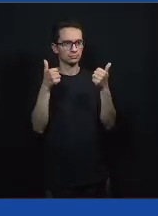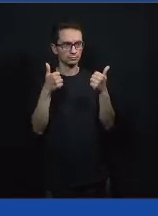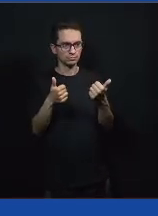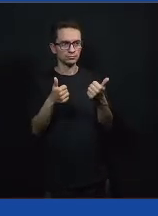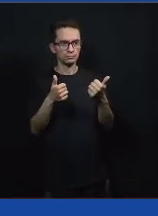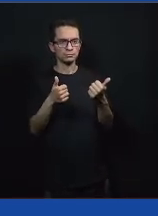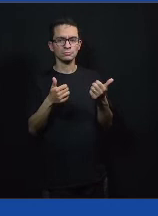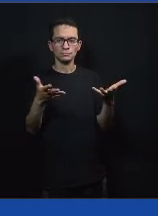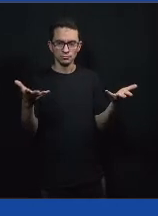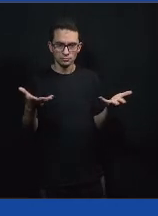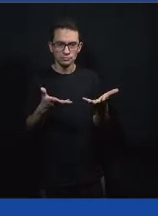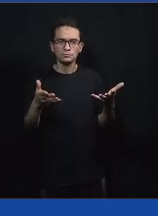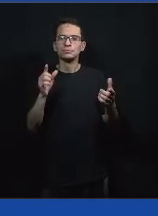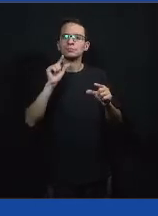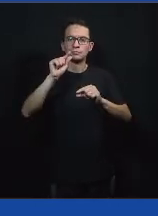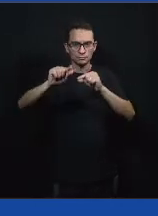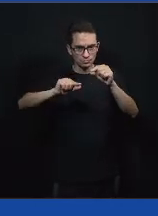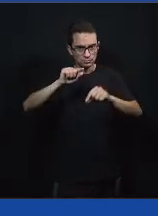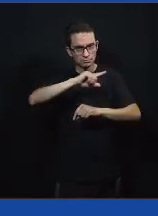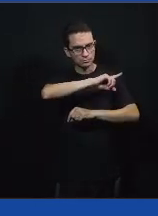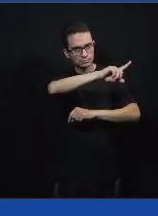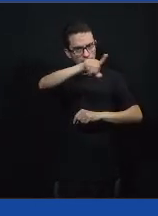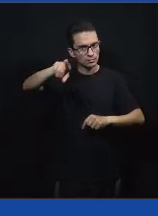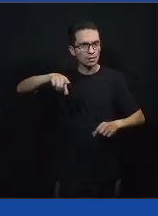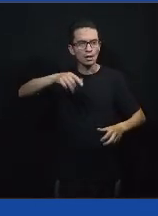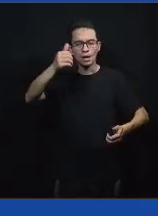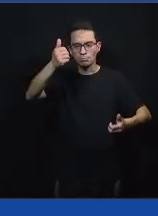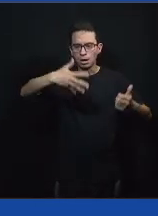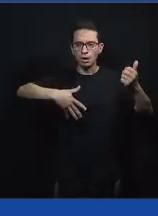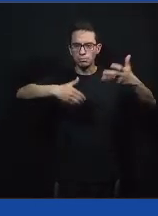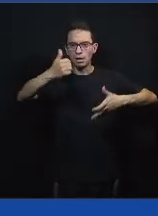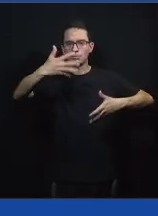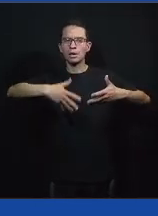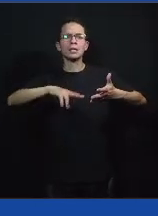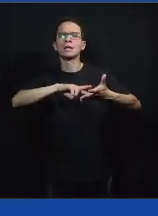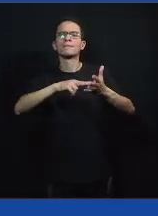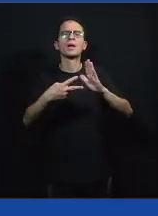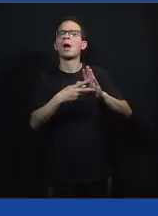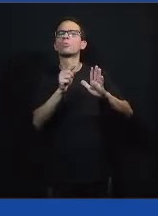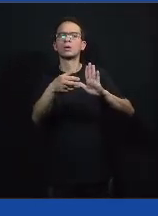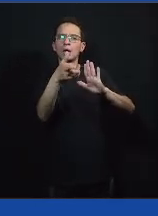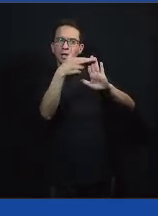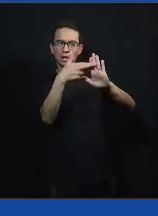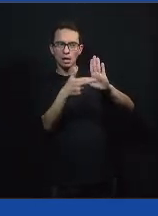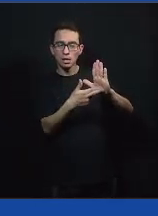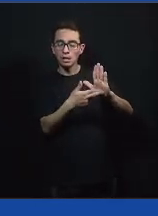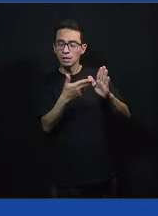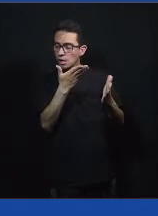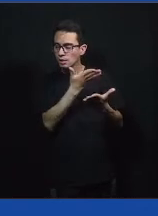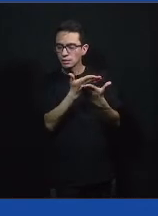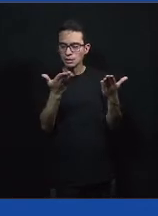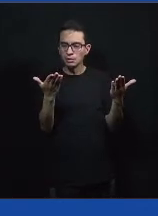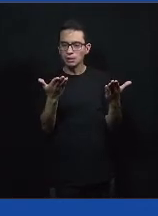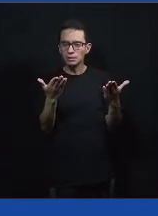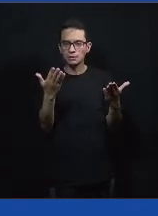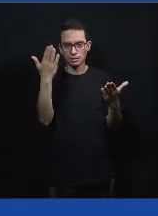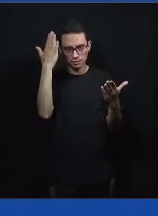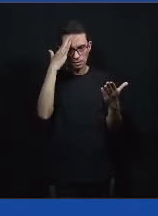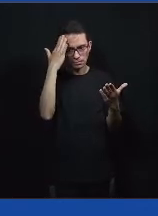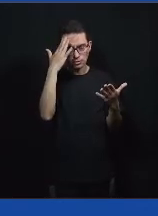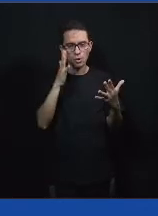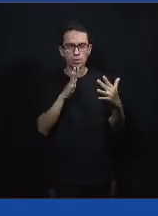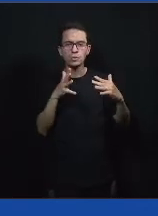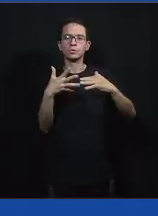bom acho que é legal falar um pouquinho para você e da nossa receita né O que que tem nesse caldo dos agentes da Cidadania e eu posso contar para